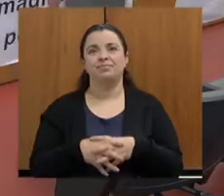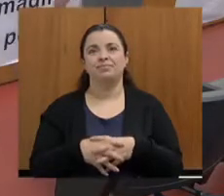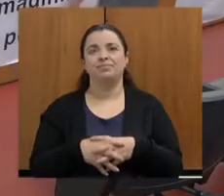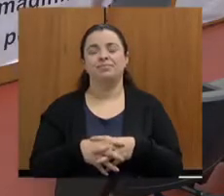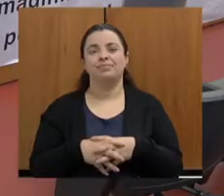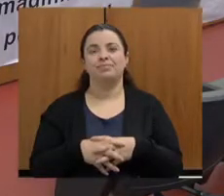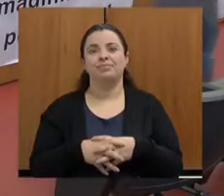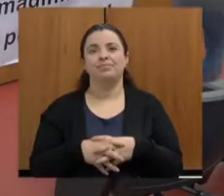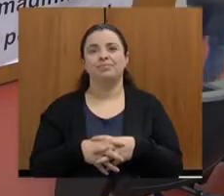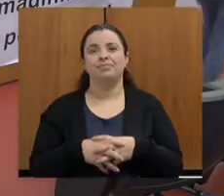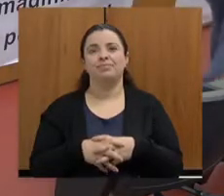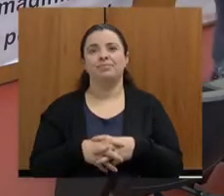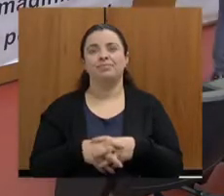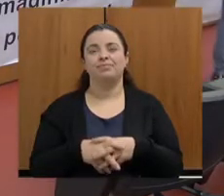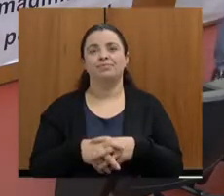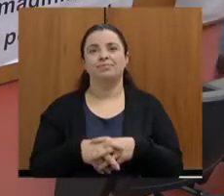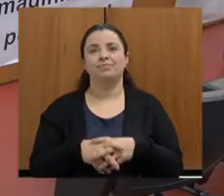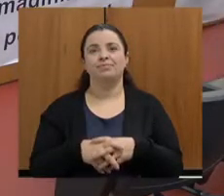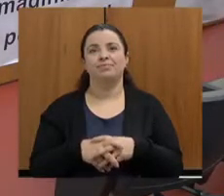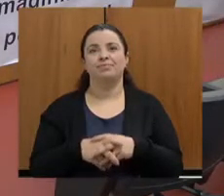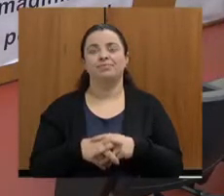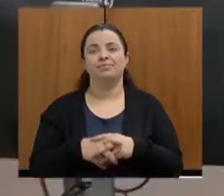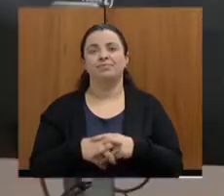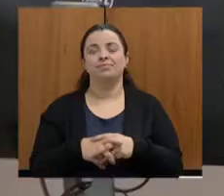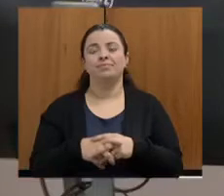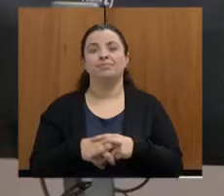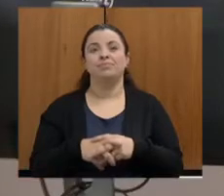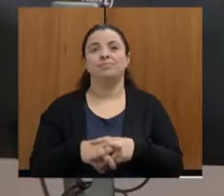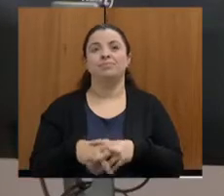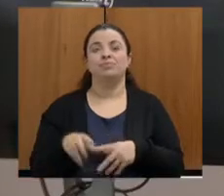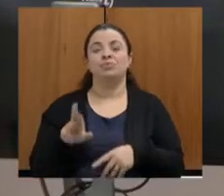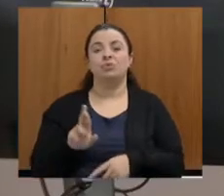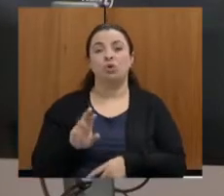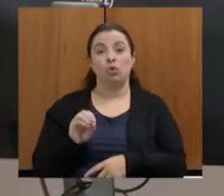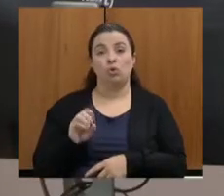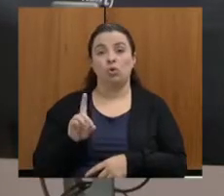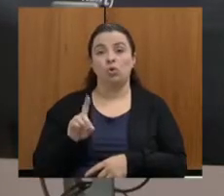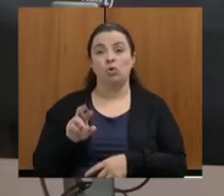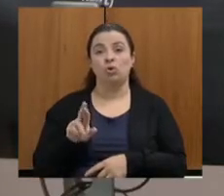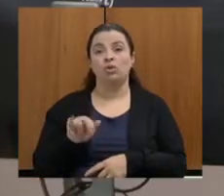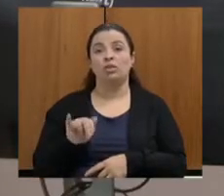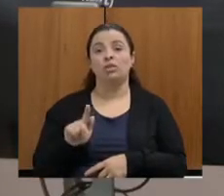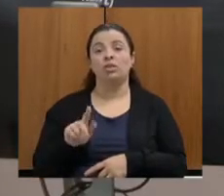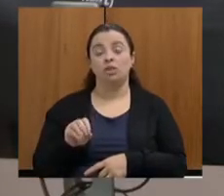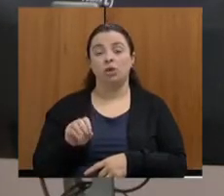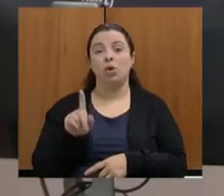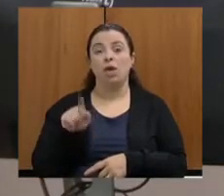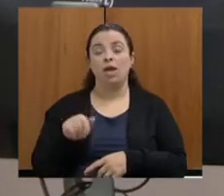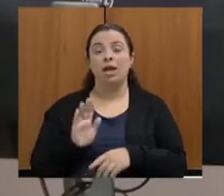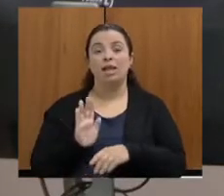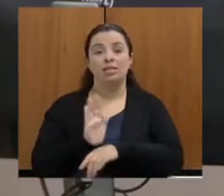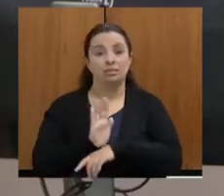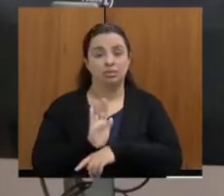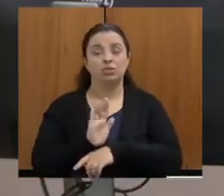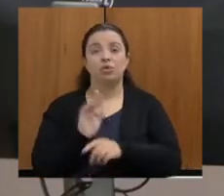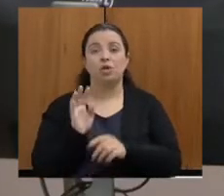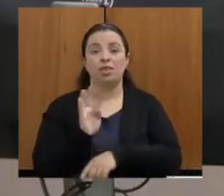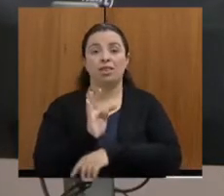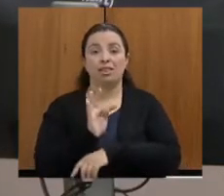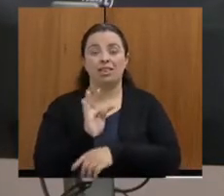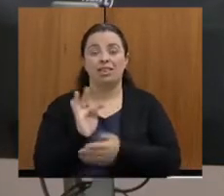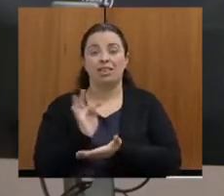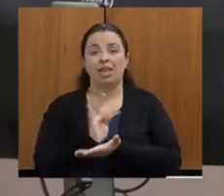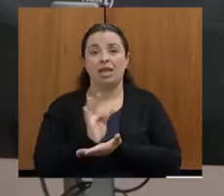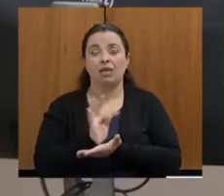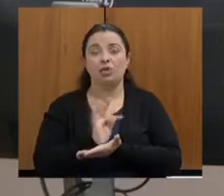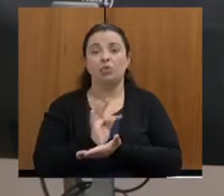E aí o Rodrigo Pires assessor-técnico Cáritas Regional Minas Gerais